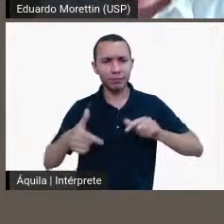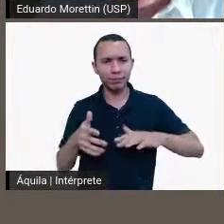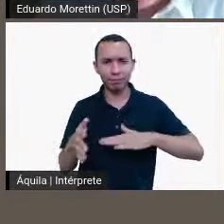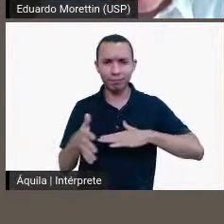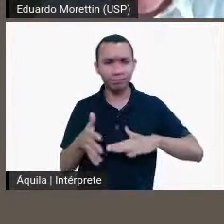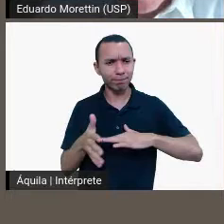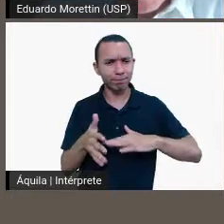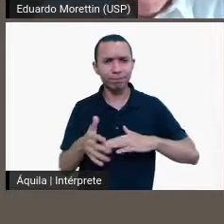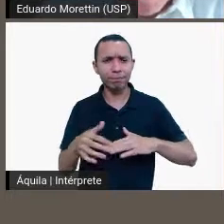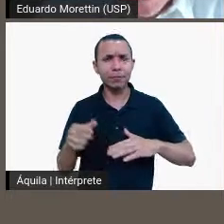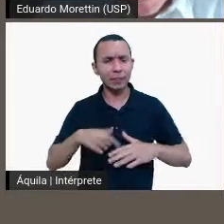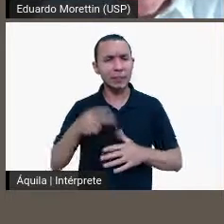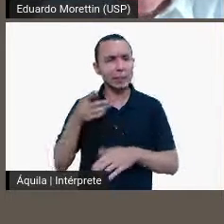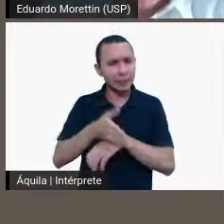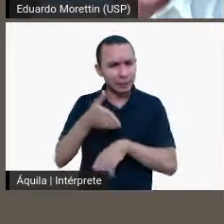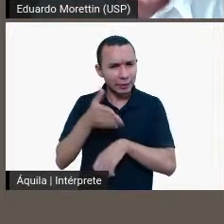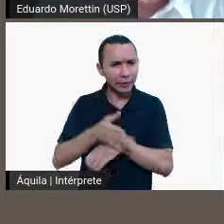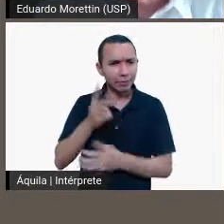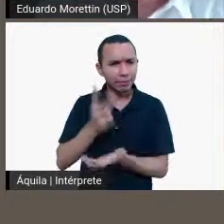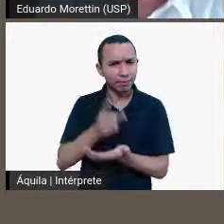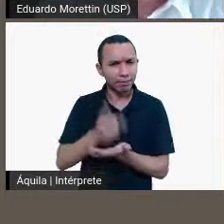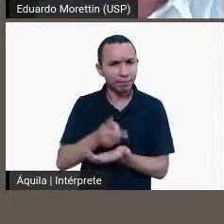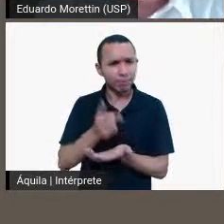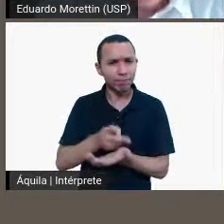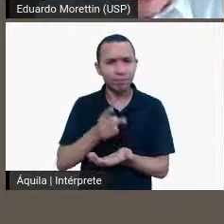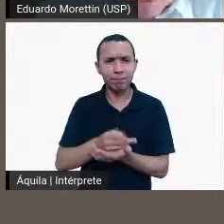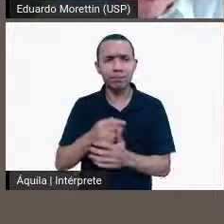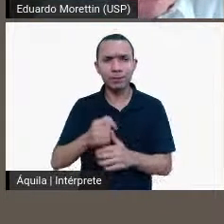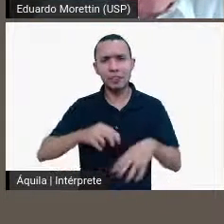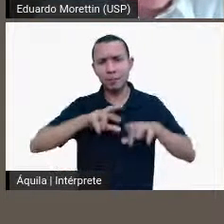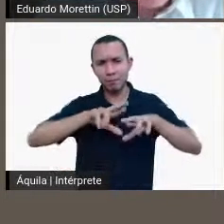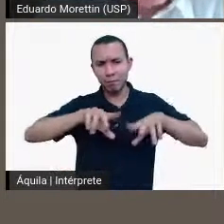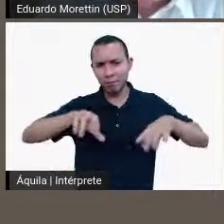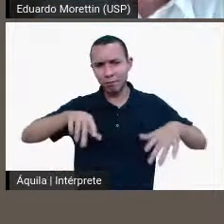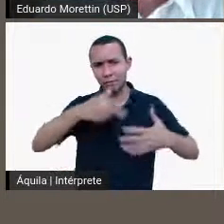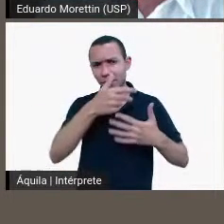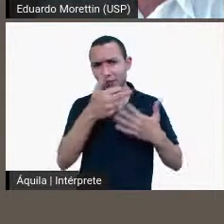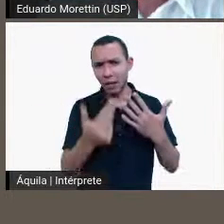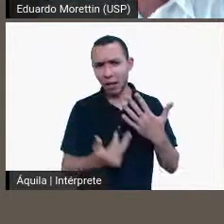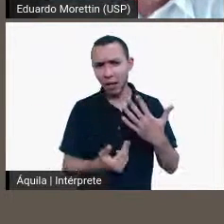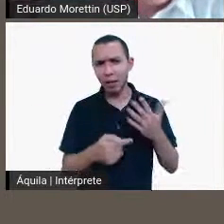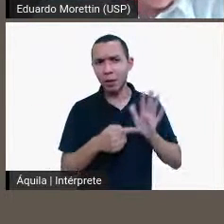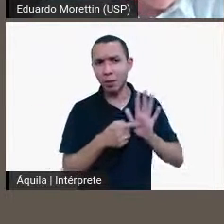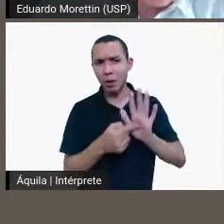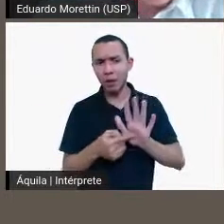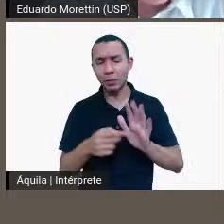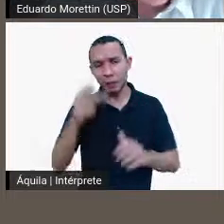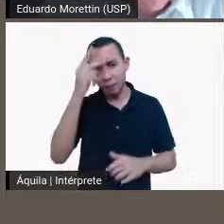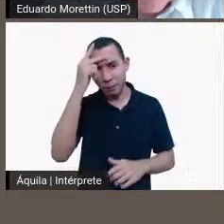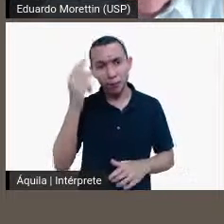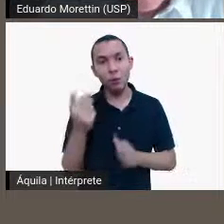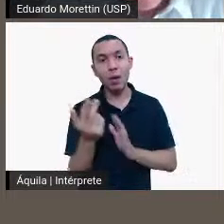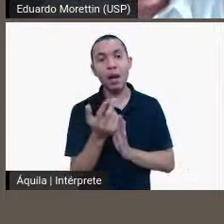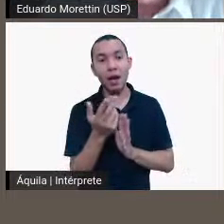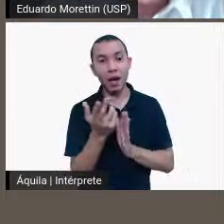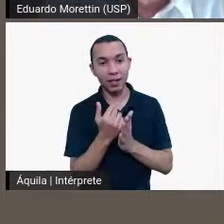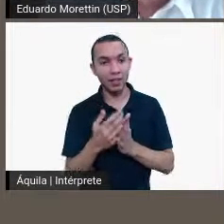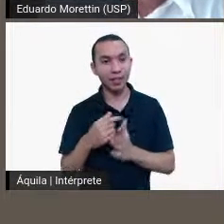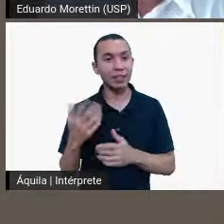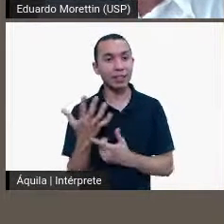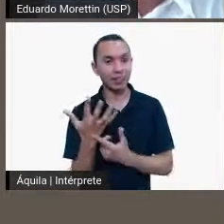muito constante, né? E se faz de diferentes maneiras. Trago mais um, de um artista que dialoga com o nosso